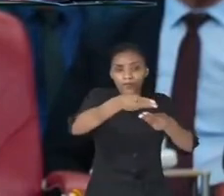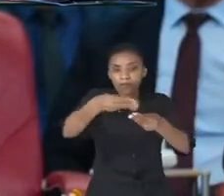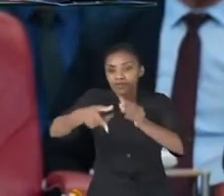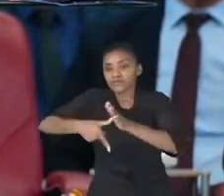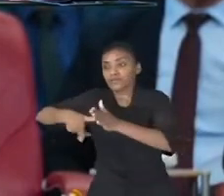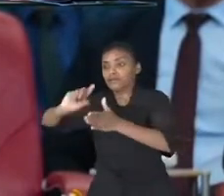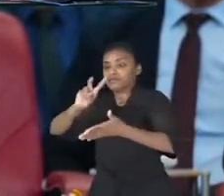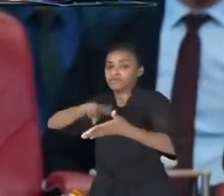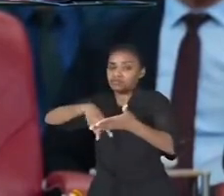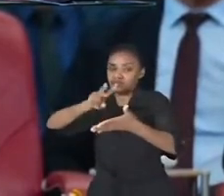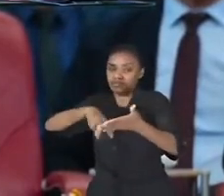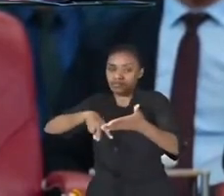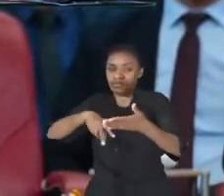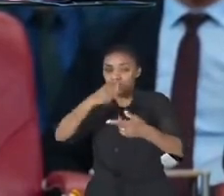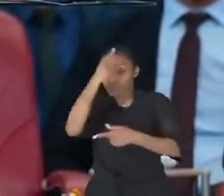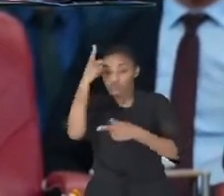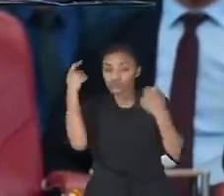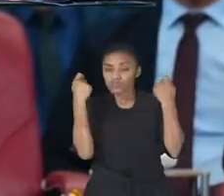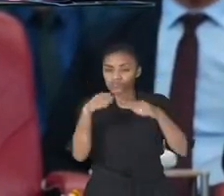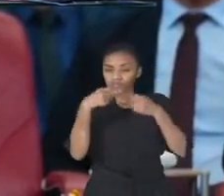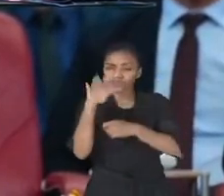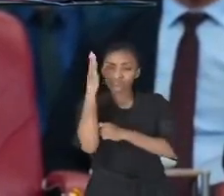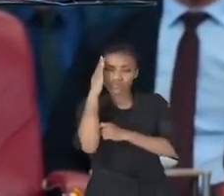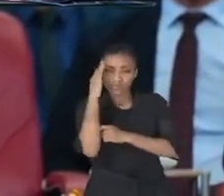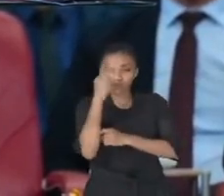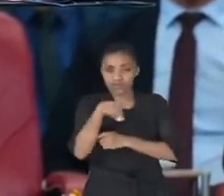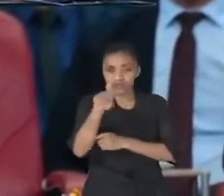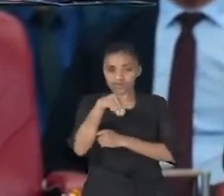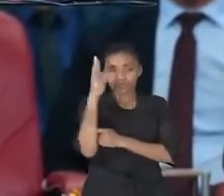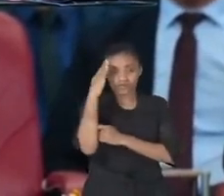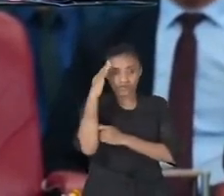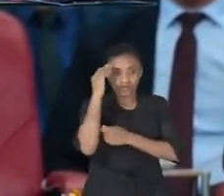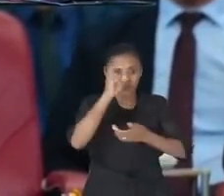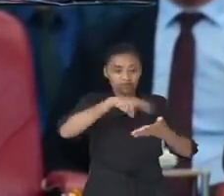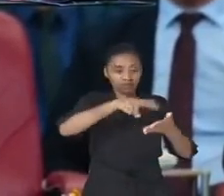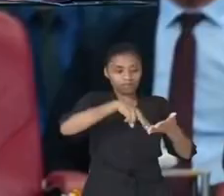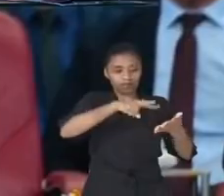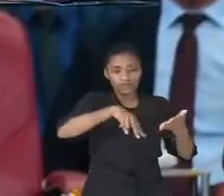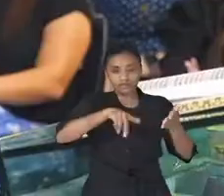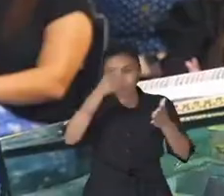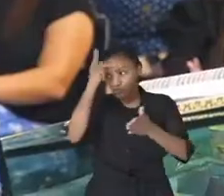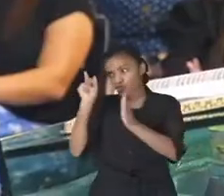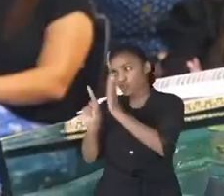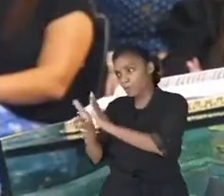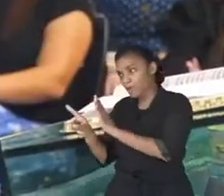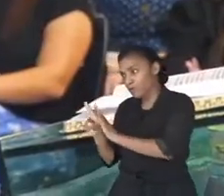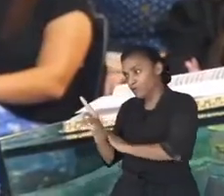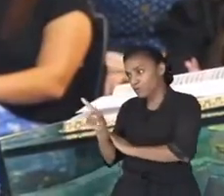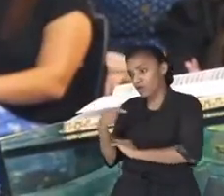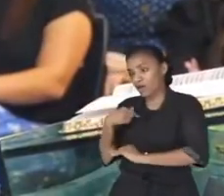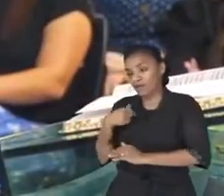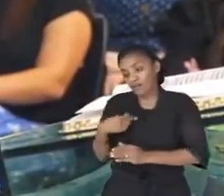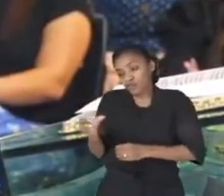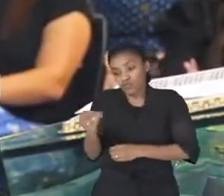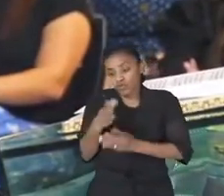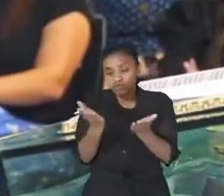antes ler. As pessoas precisam saber que você sabe o que você está entregando. Vai que alguém te pergunta, e eu, novo convertido, muito obediente, Alex, fui